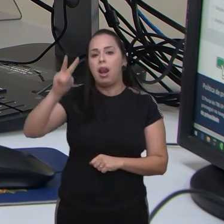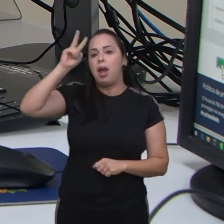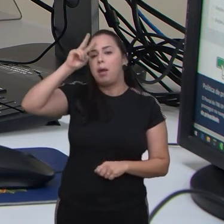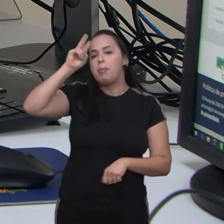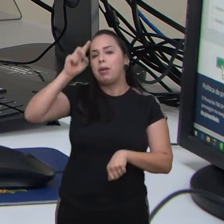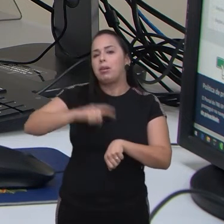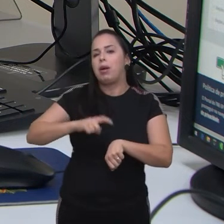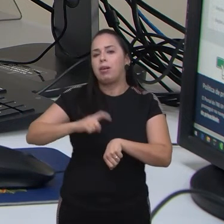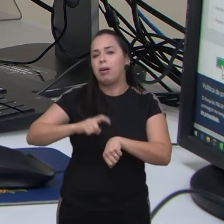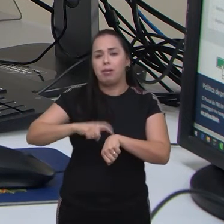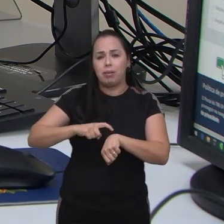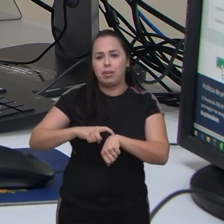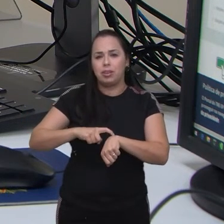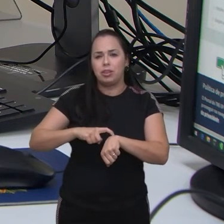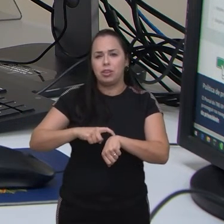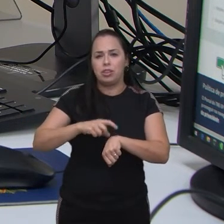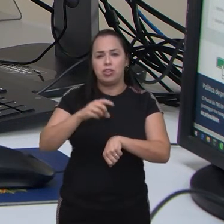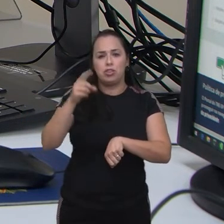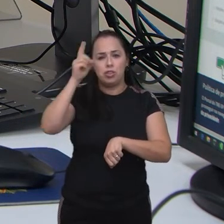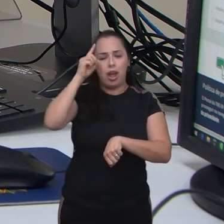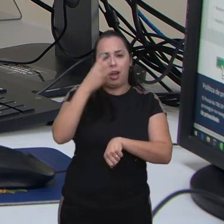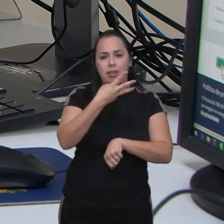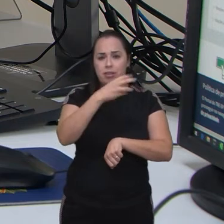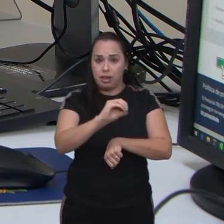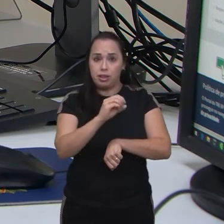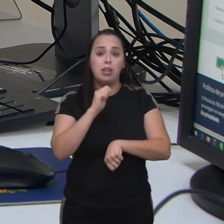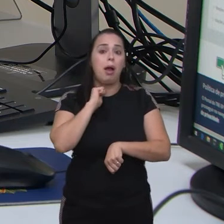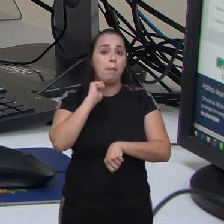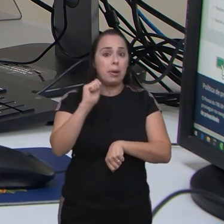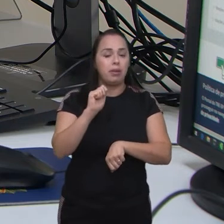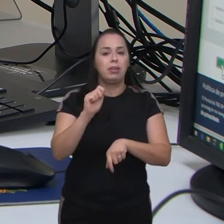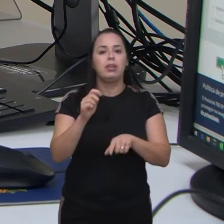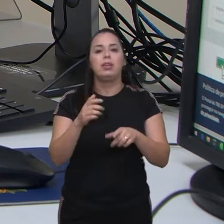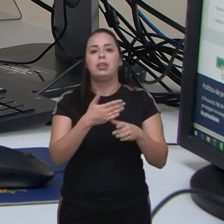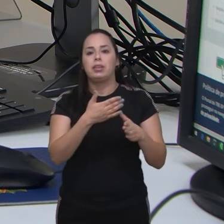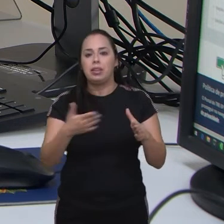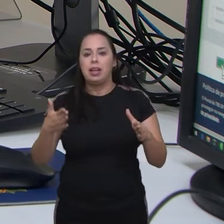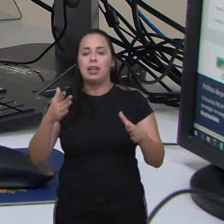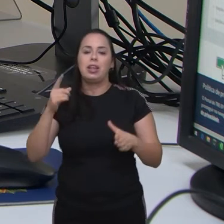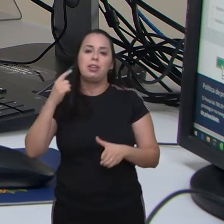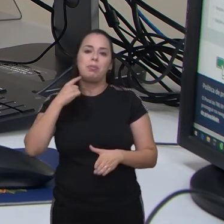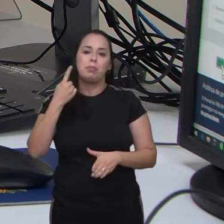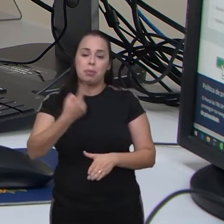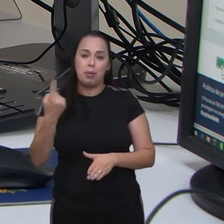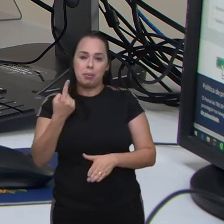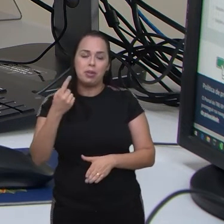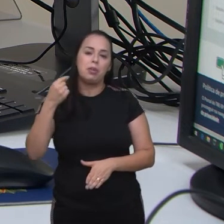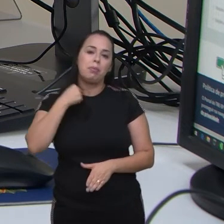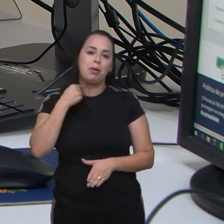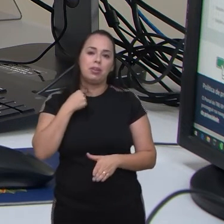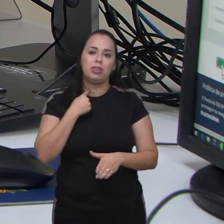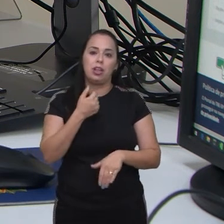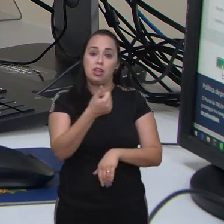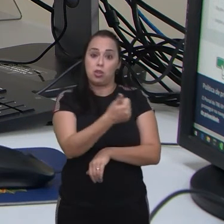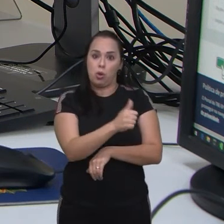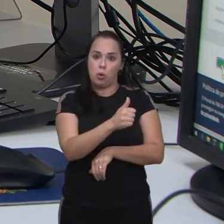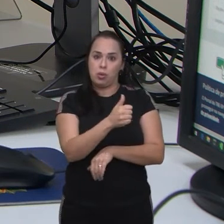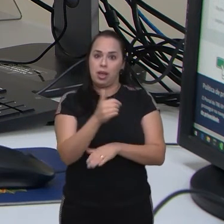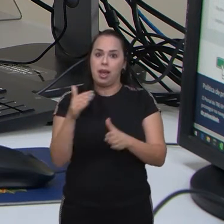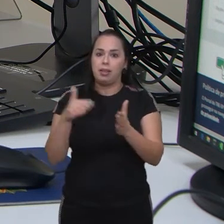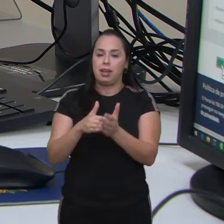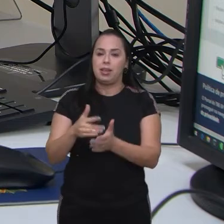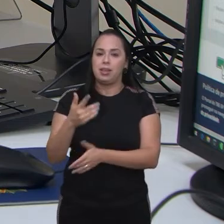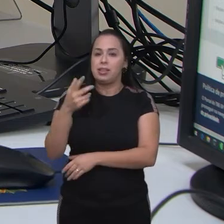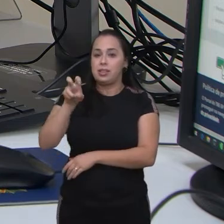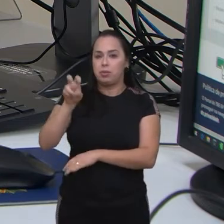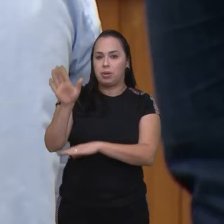eleitores. Lembrando que o horário dos dias 30 de abril e 1º de maio será das 11 até as 17